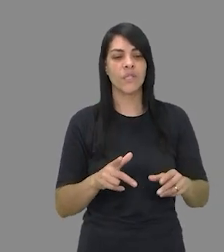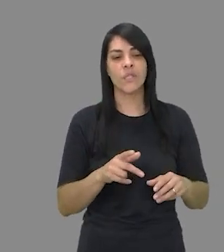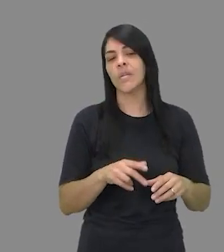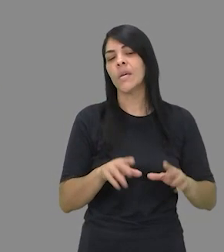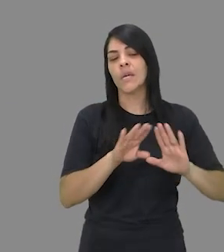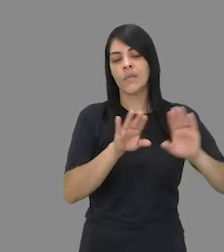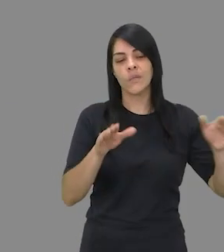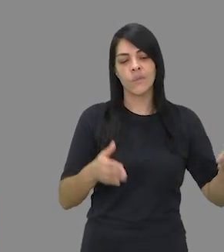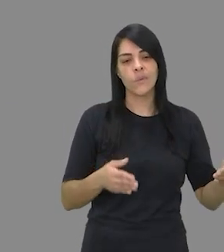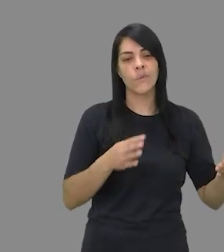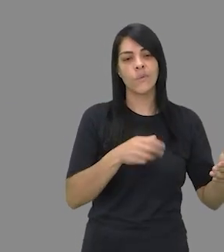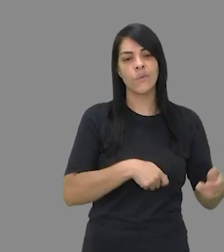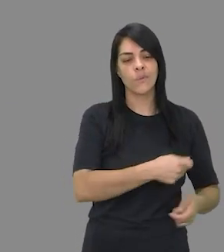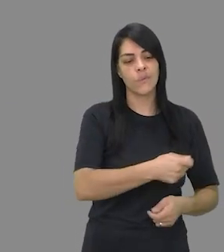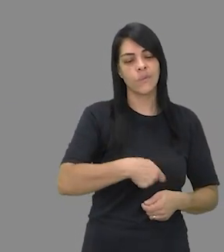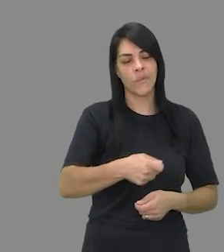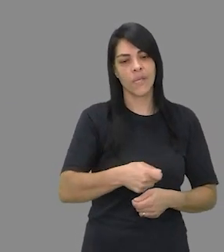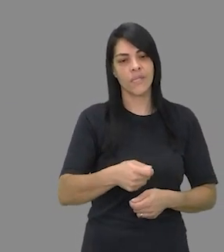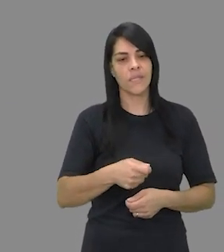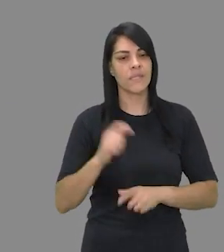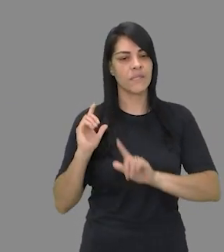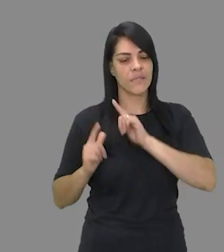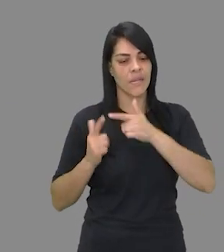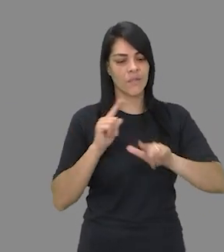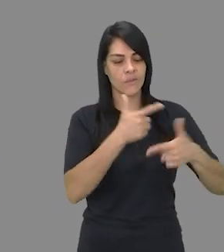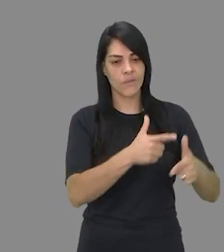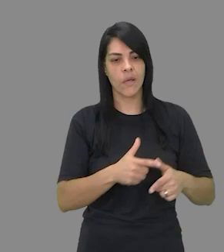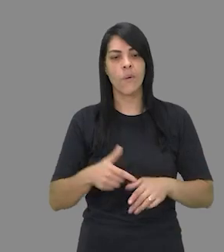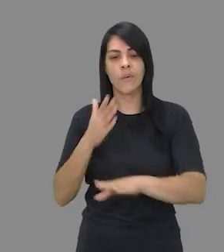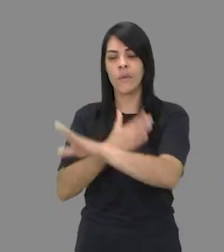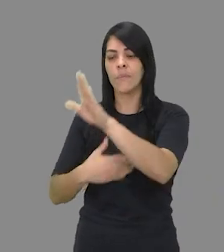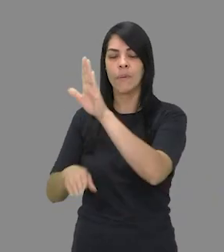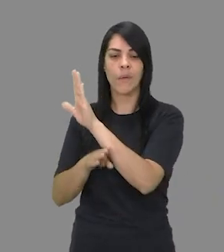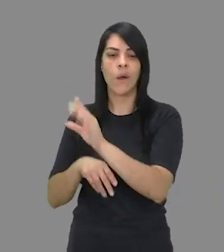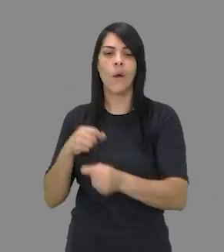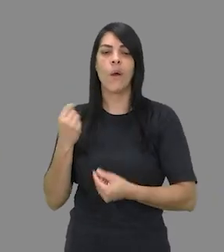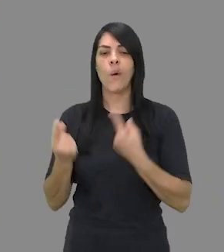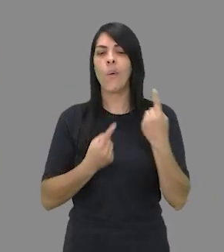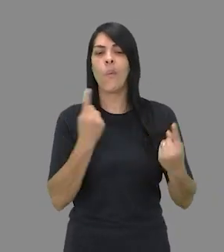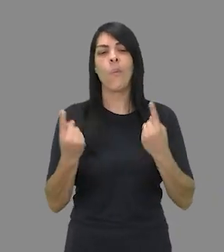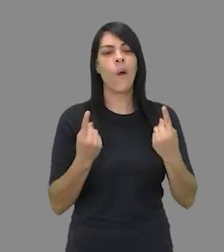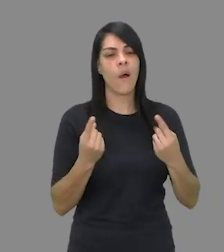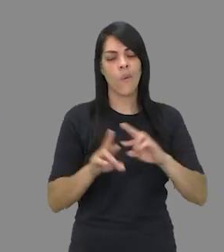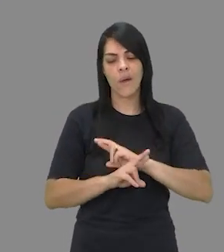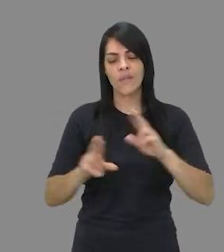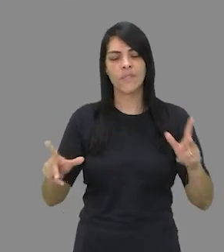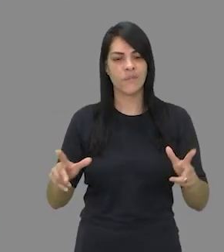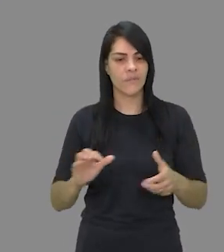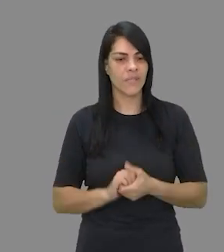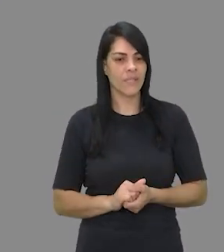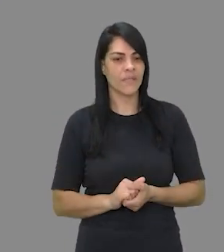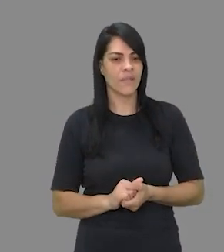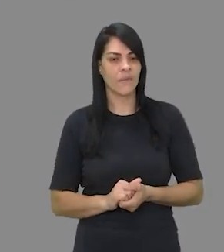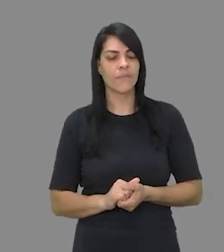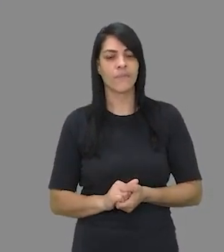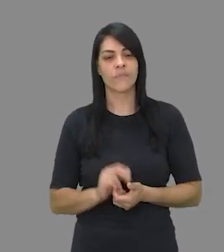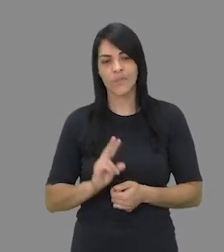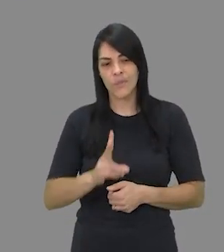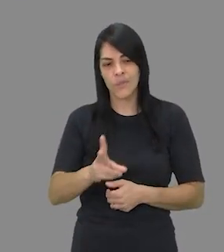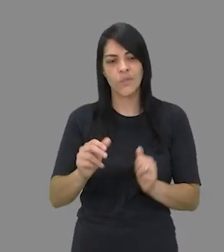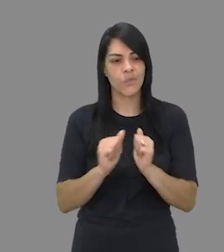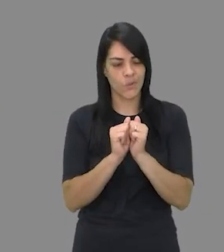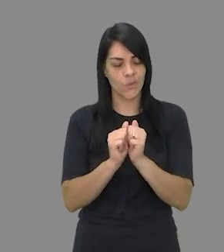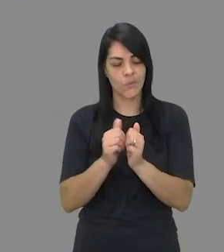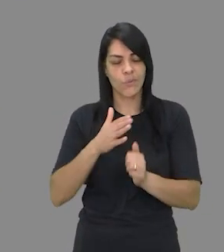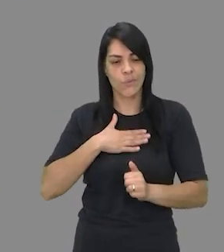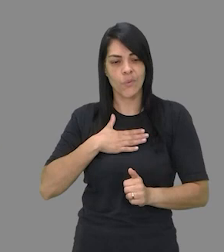da modalidade tradicional, para essa modalidade do paralímpico? Então, o que difere o tênis de mesa, o olímpico para o paralímpico? Continuem lá comigo